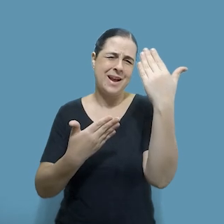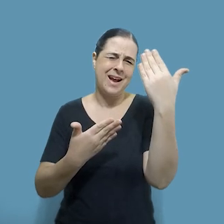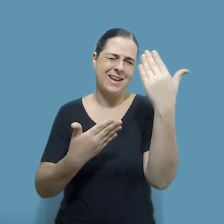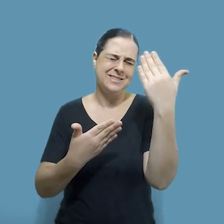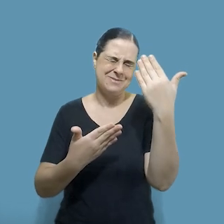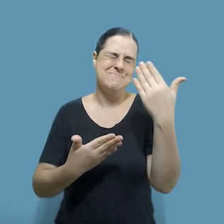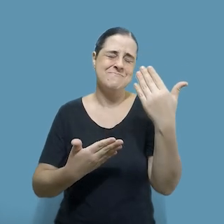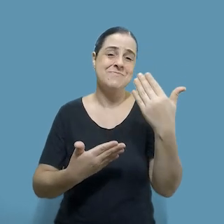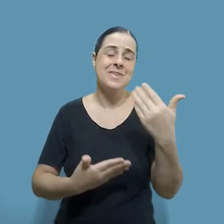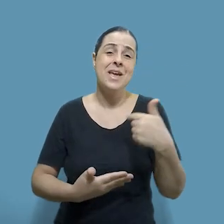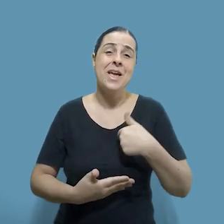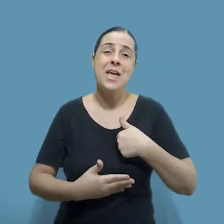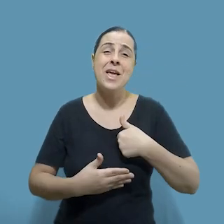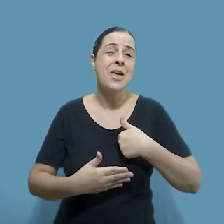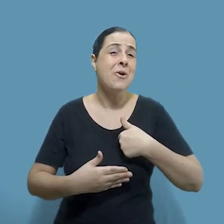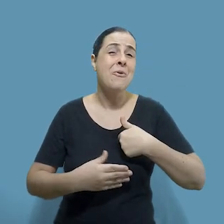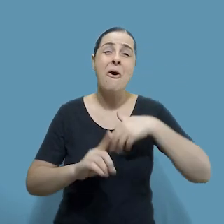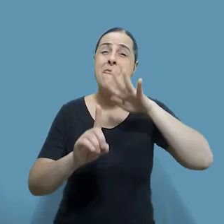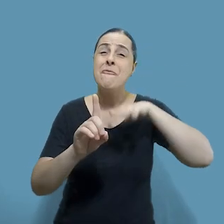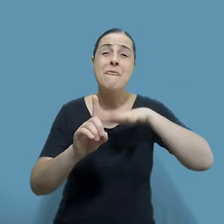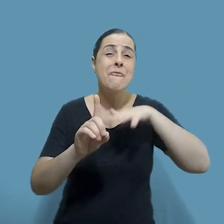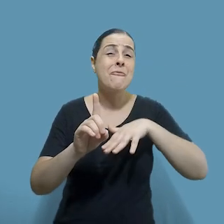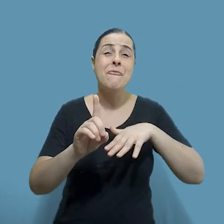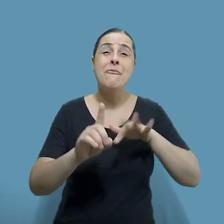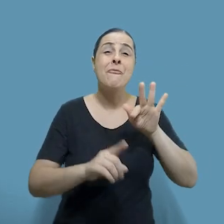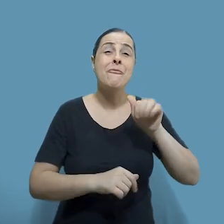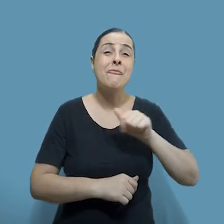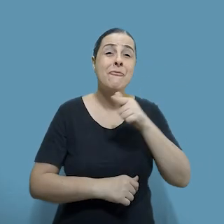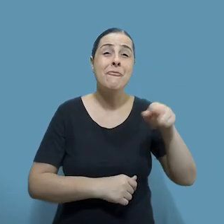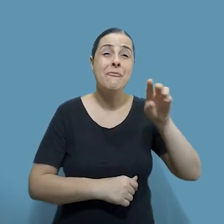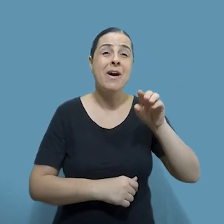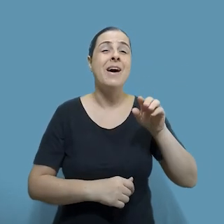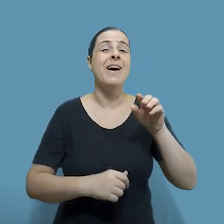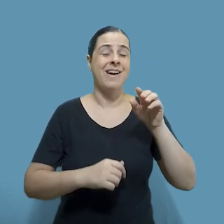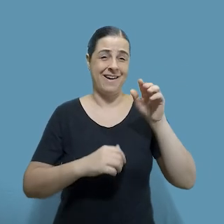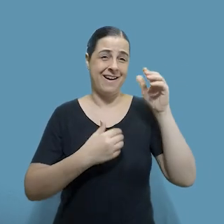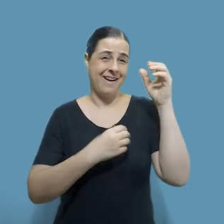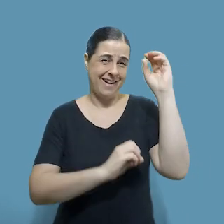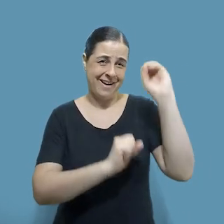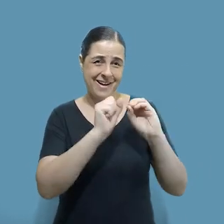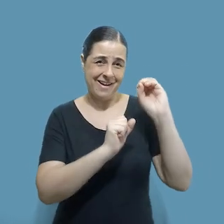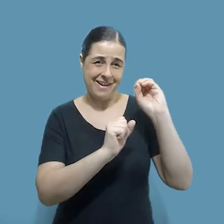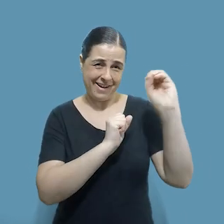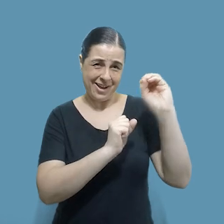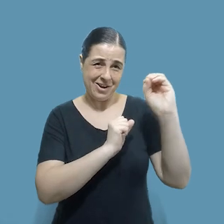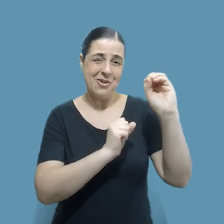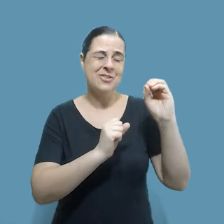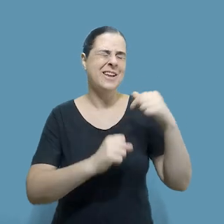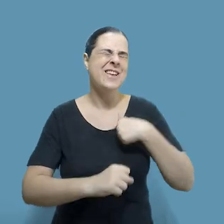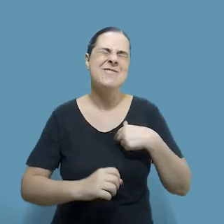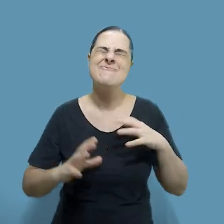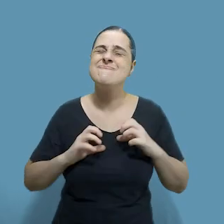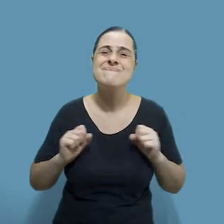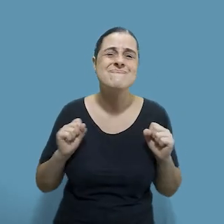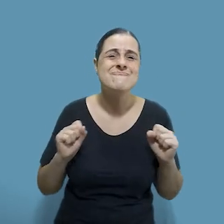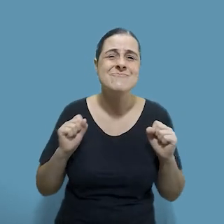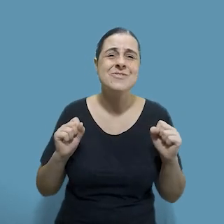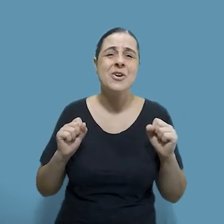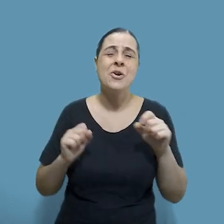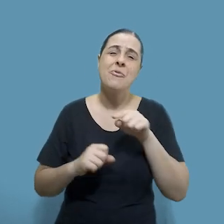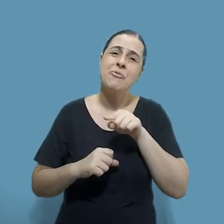Carlotas, a gente já fez algumas coisas juntas, e eu acho toda vocês, toda a equipe, a